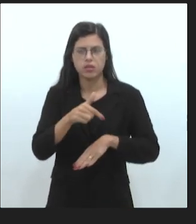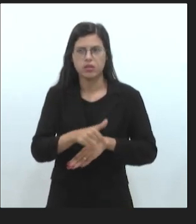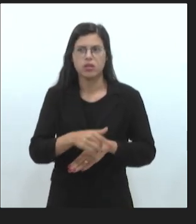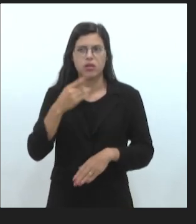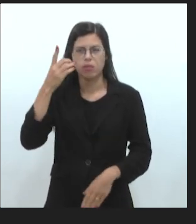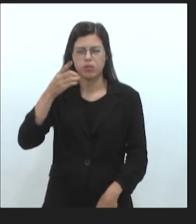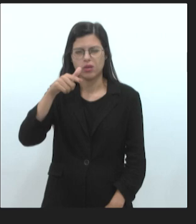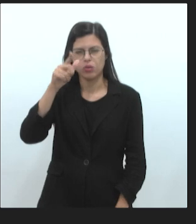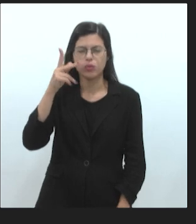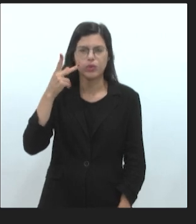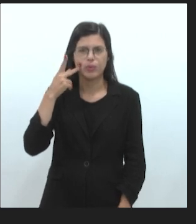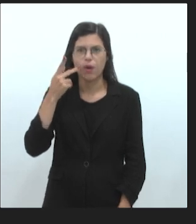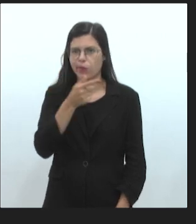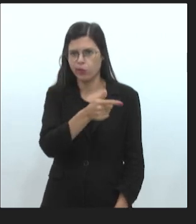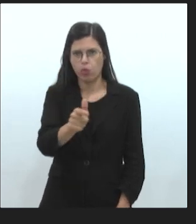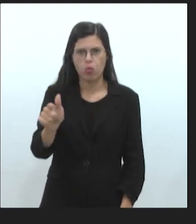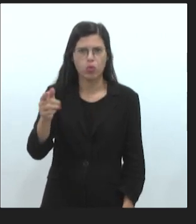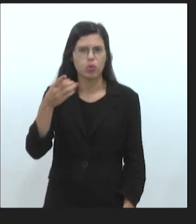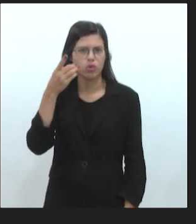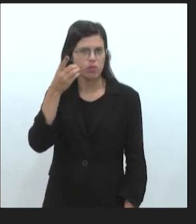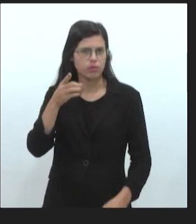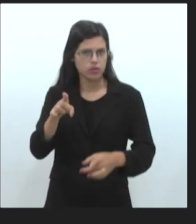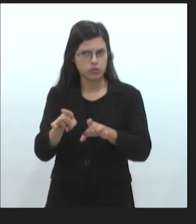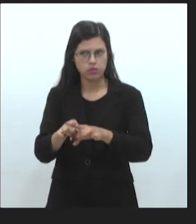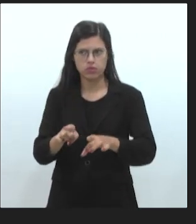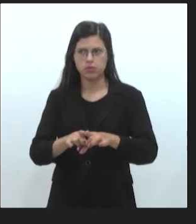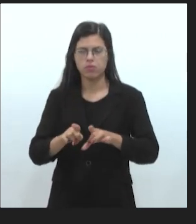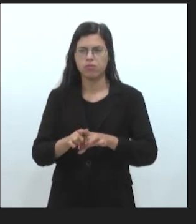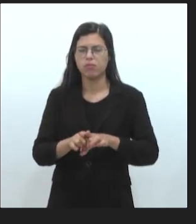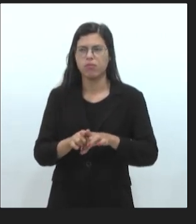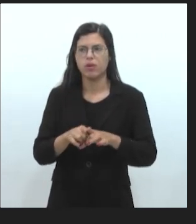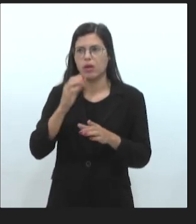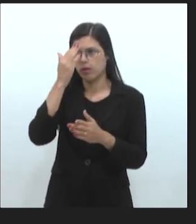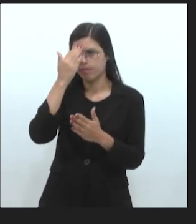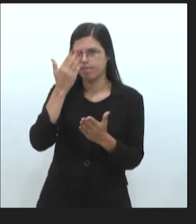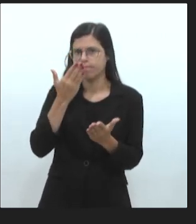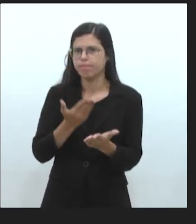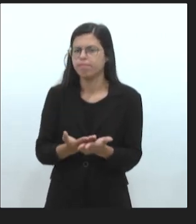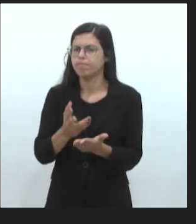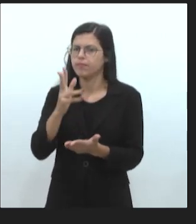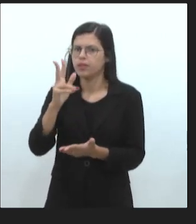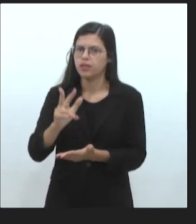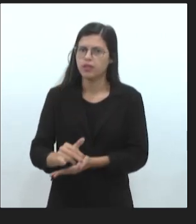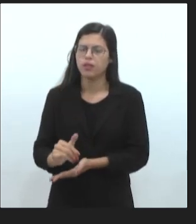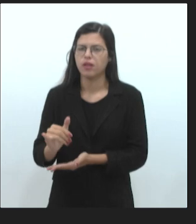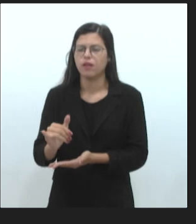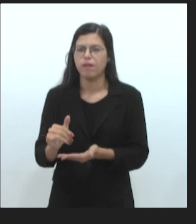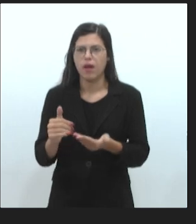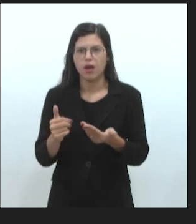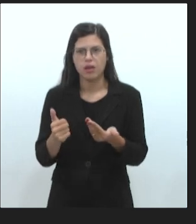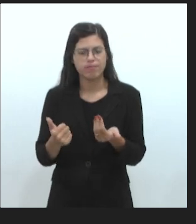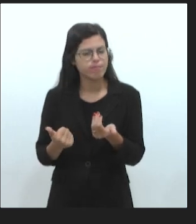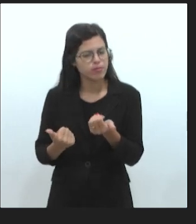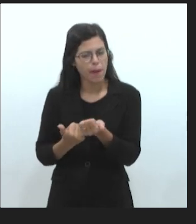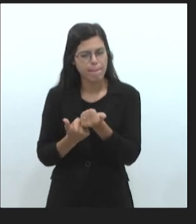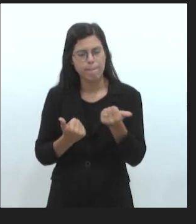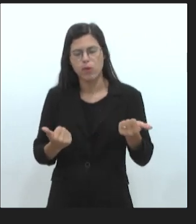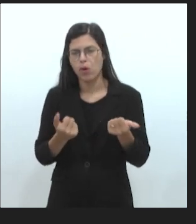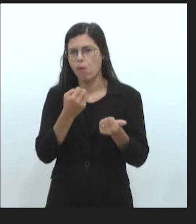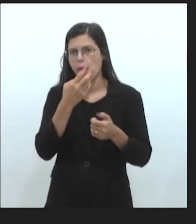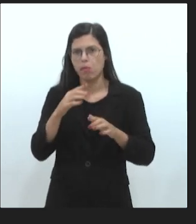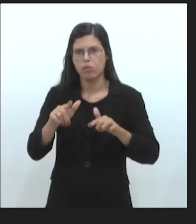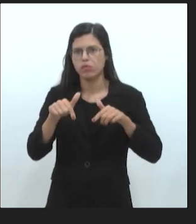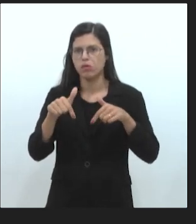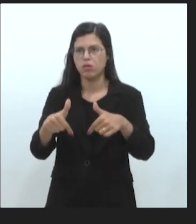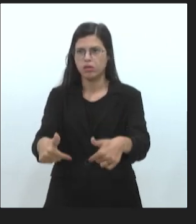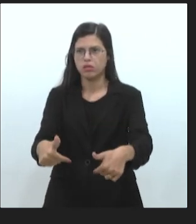e outros deputados. Eu acho que isso eles vão se somar, é uma boa iniciativa para a gente dar um